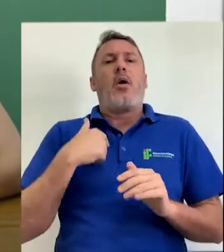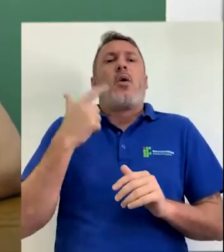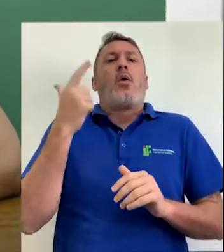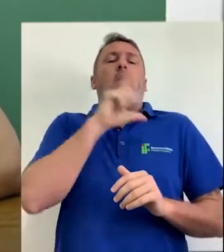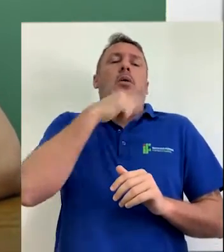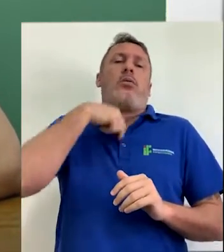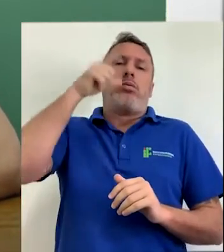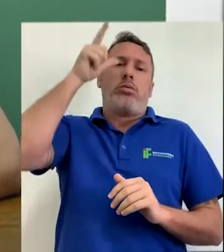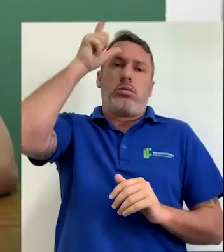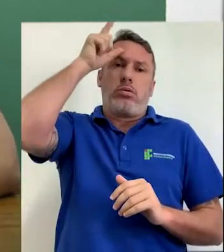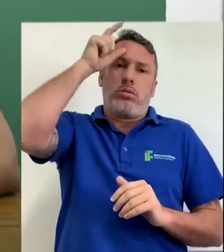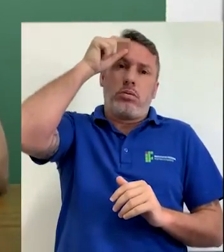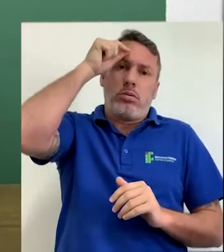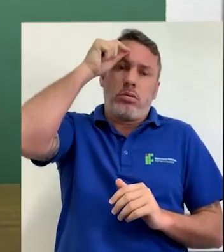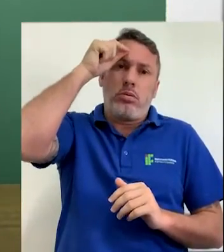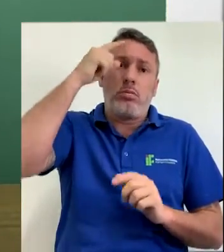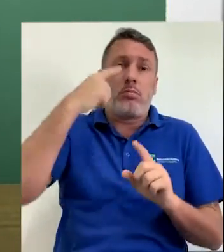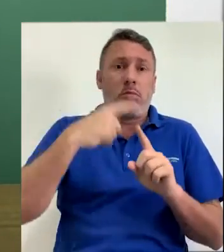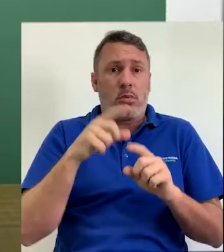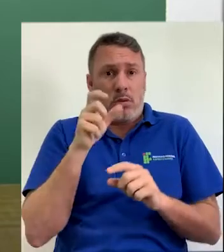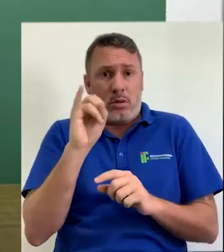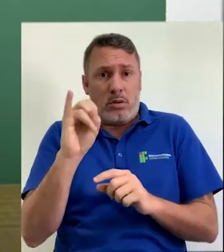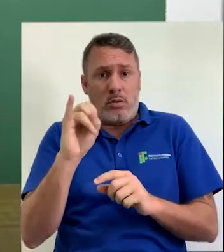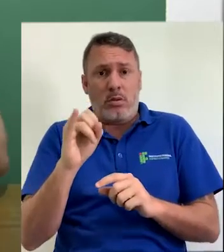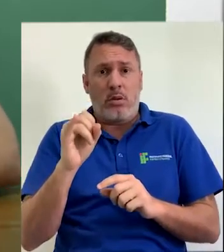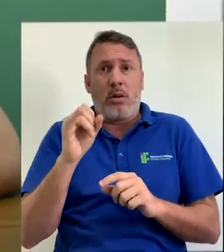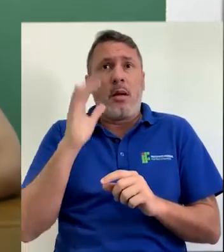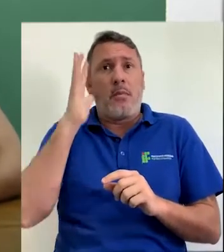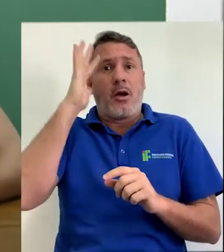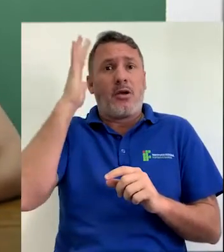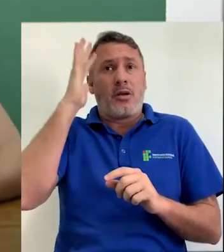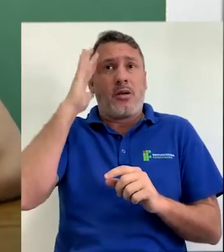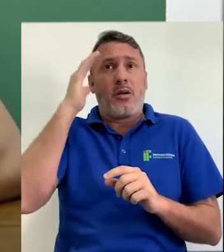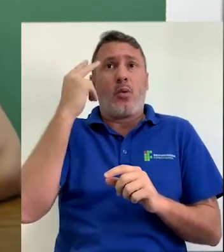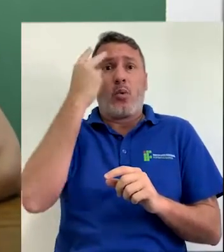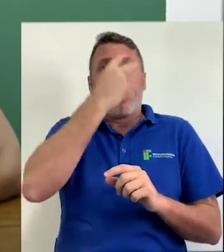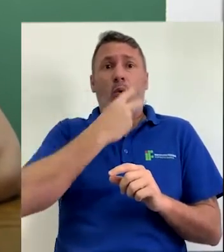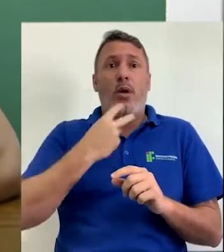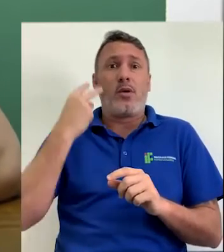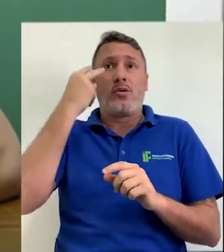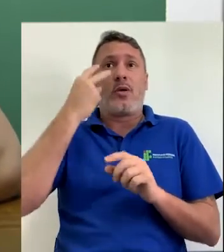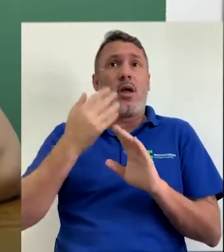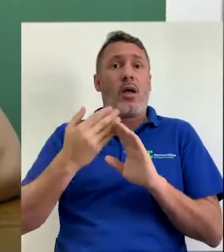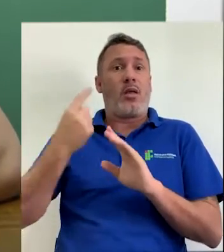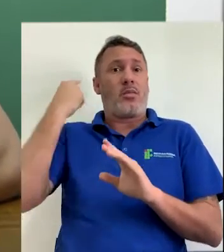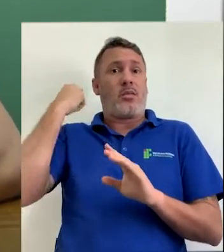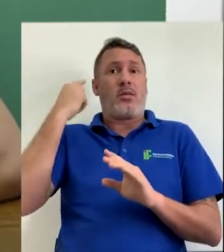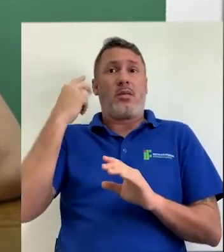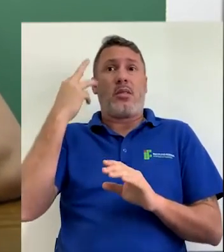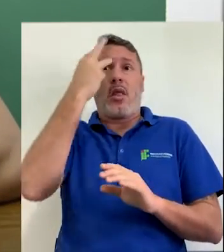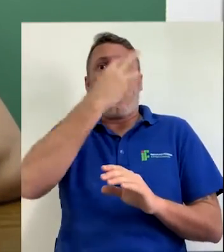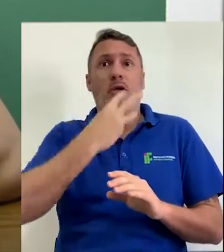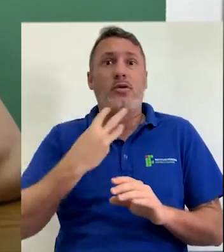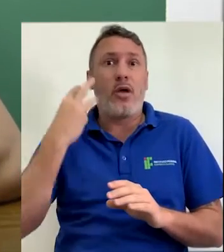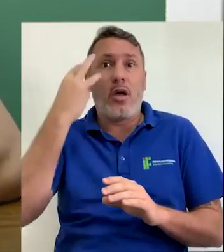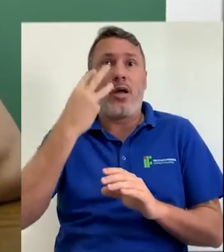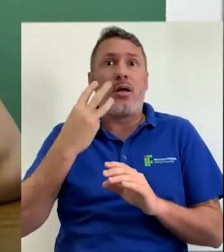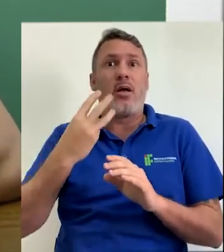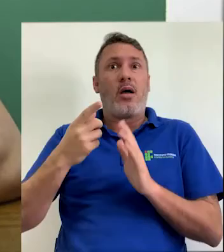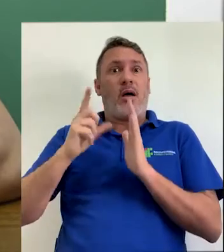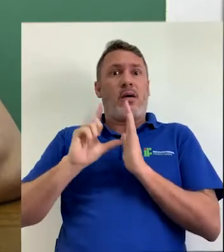Celebra este momento. Porque se eu pensar que 2 horas atrás, 1 hora atrás, 3 horas